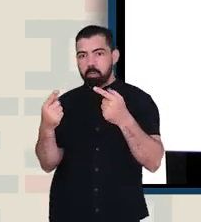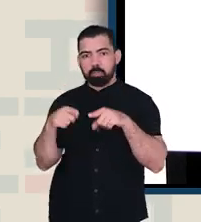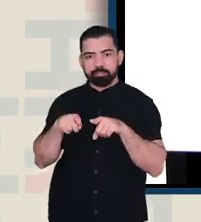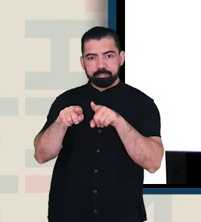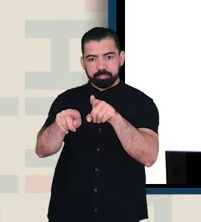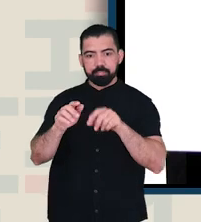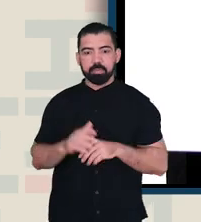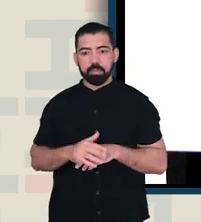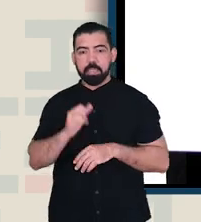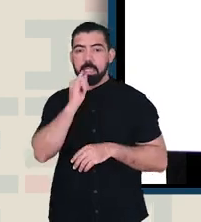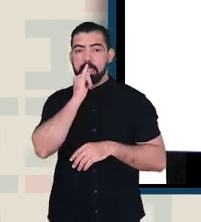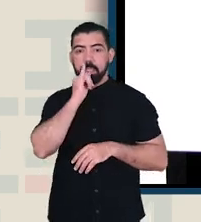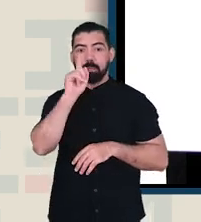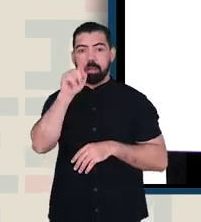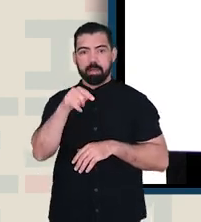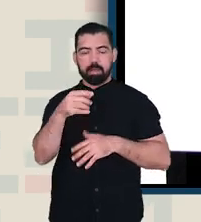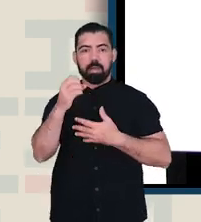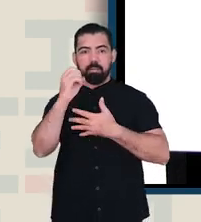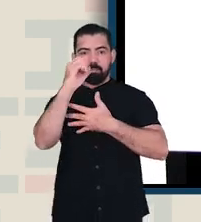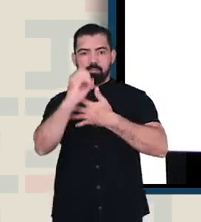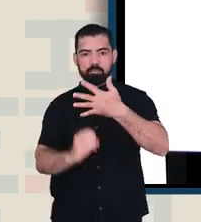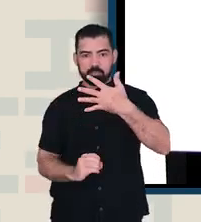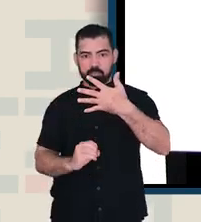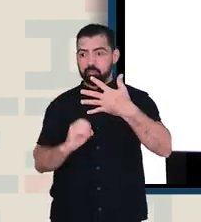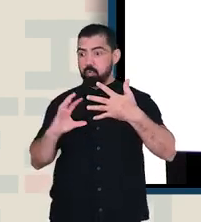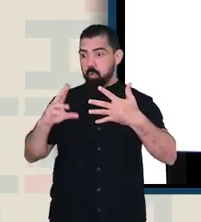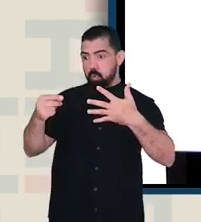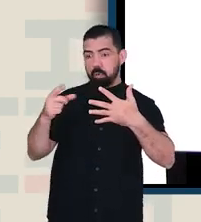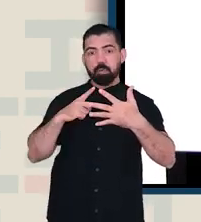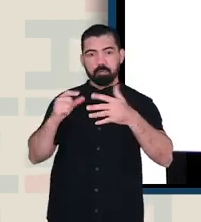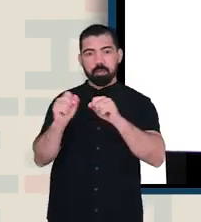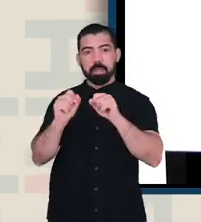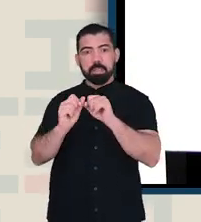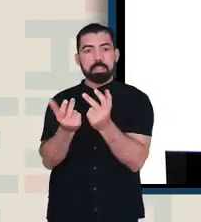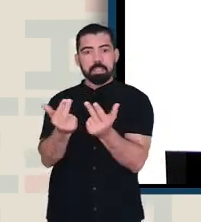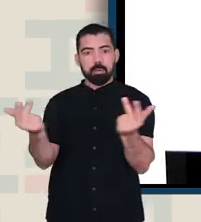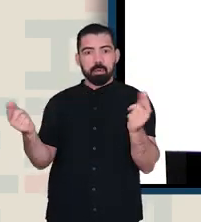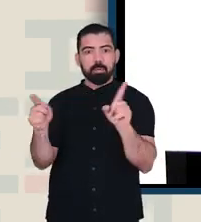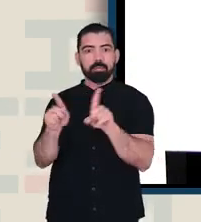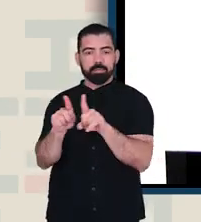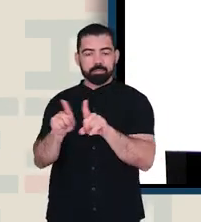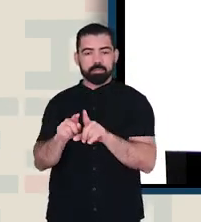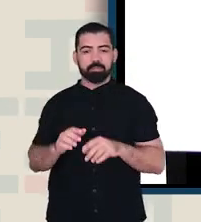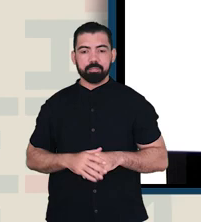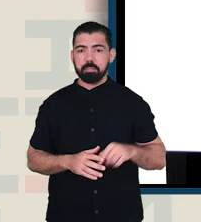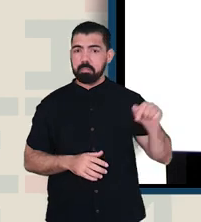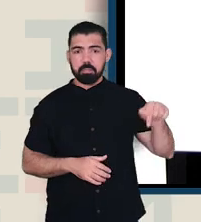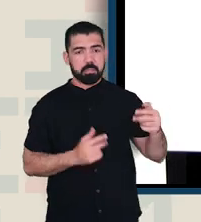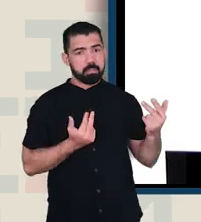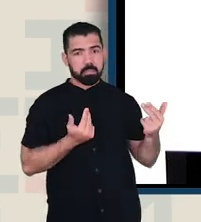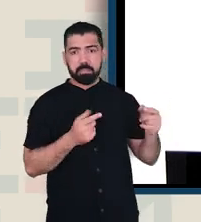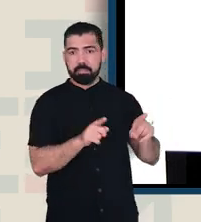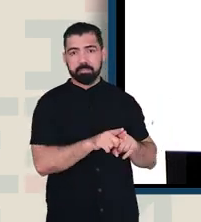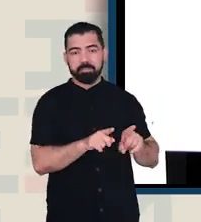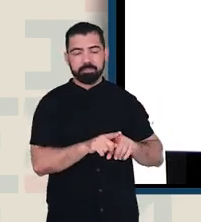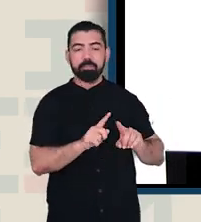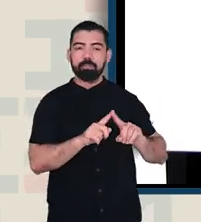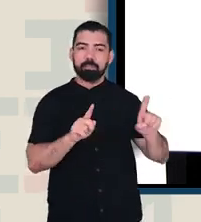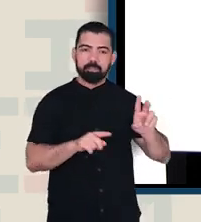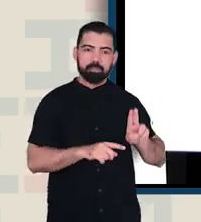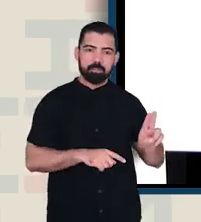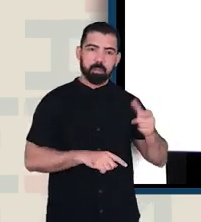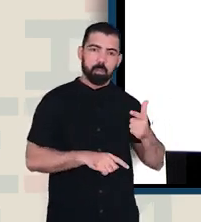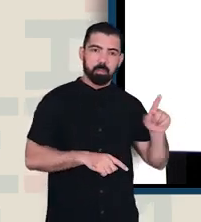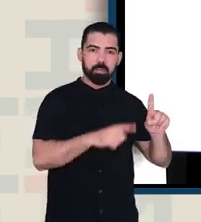Se temos um acorde, então vários músicos estão tocando esse acorde. E aqui é a mesma coisa, só que com